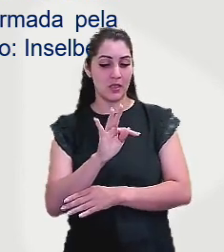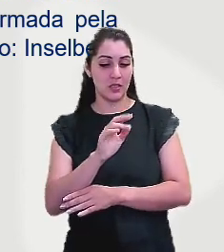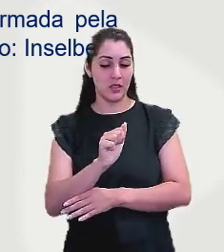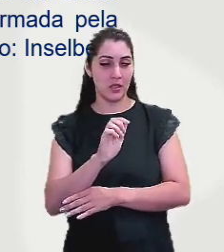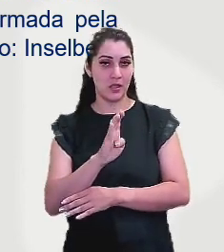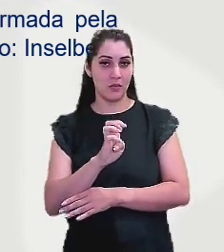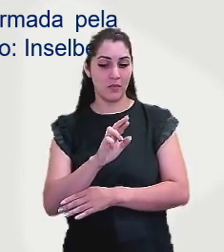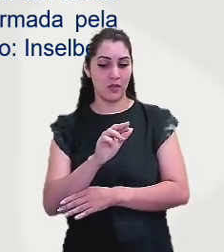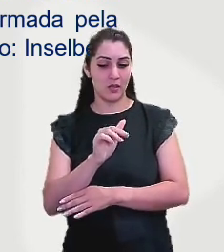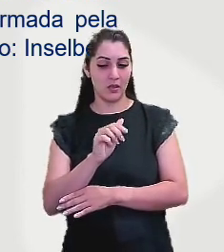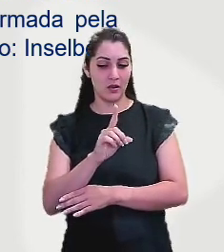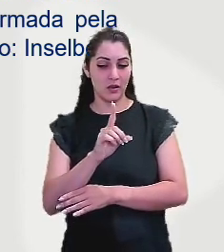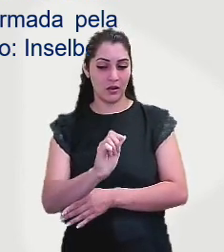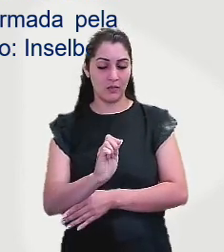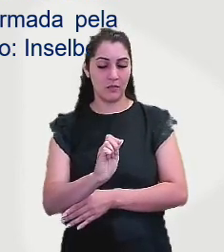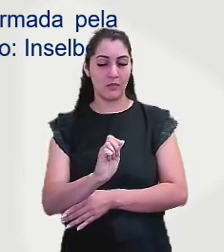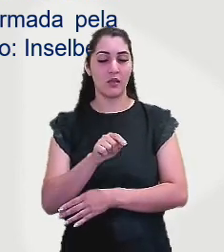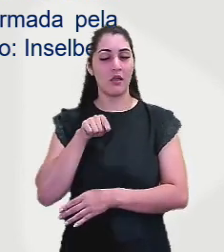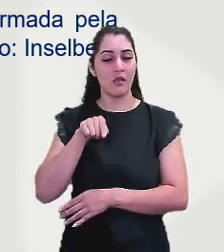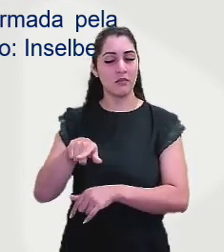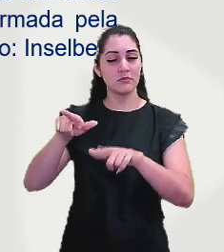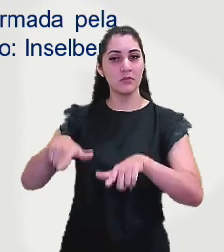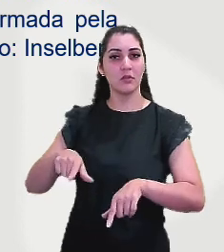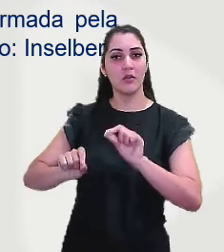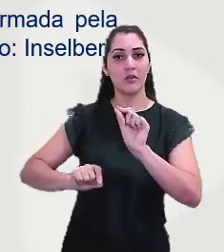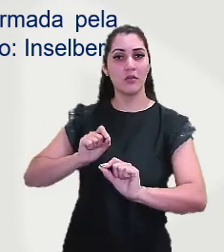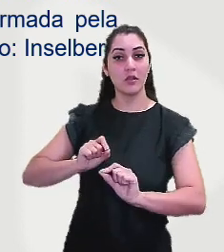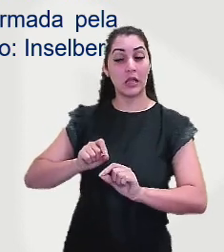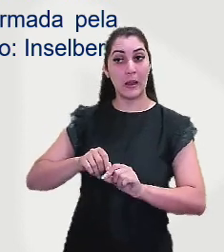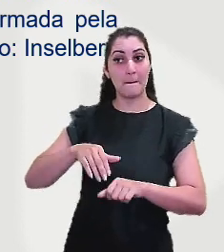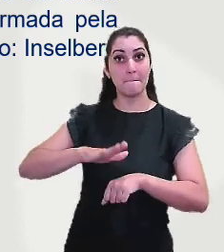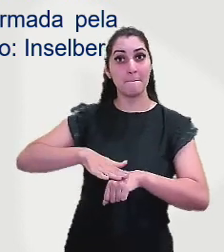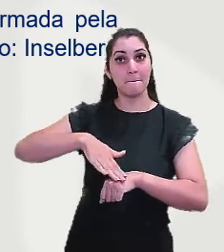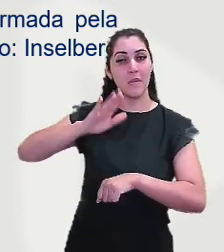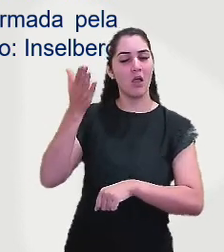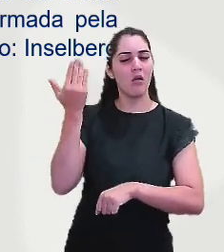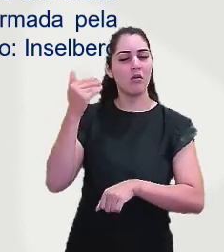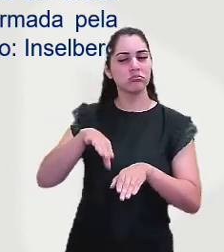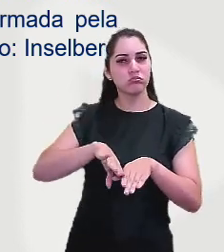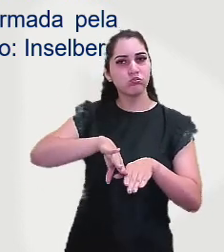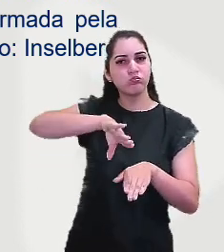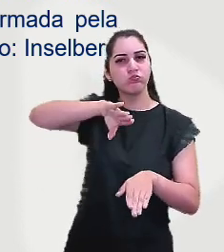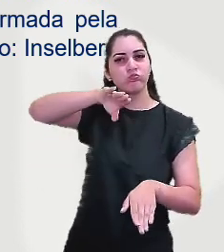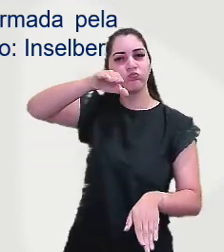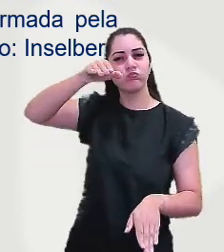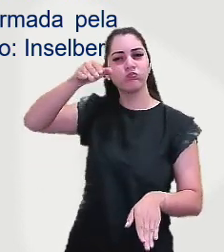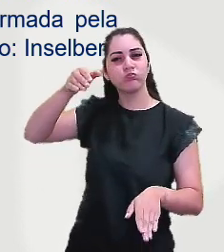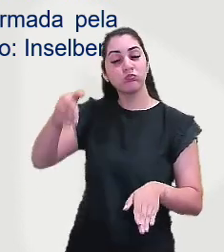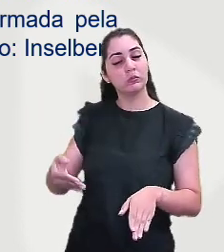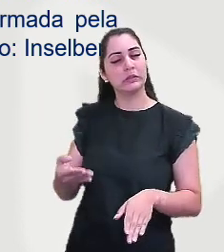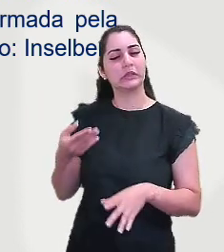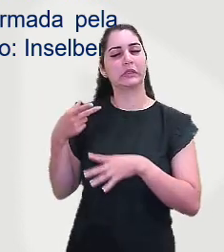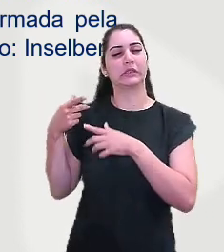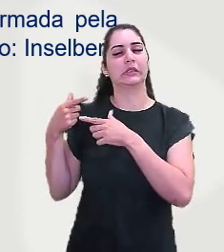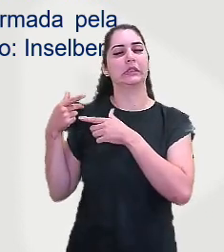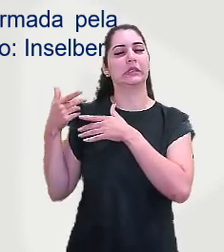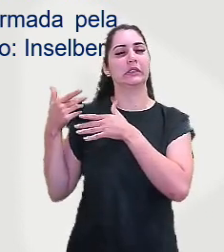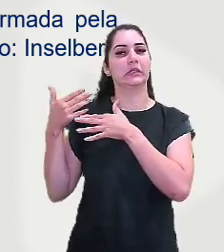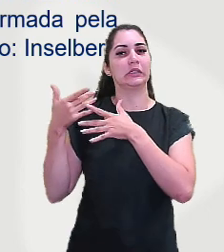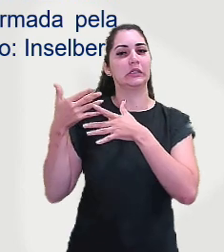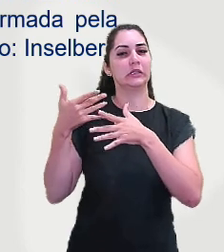aí, ela era uma formação bem maior, né? Então, com o tempo, o desgaste,